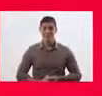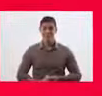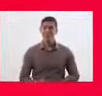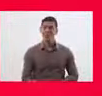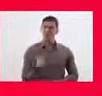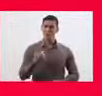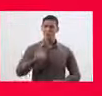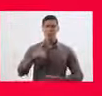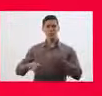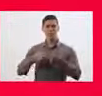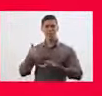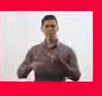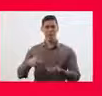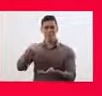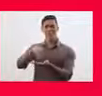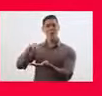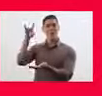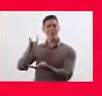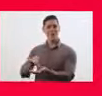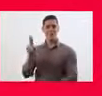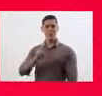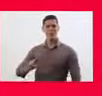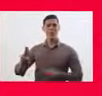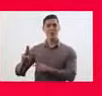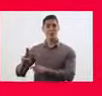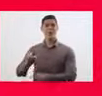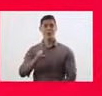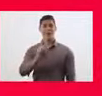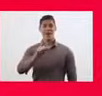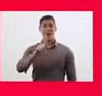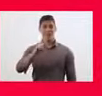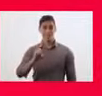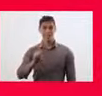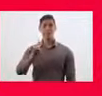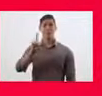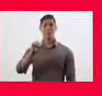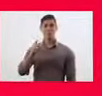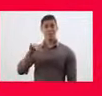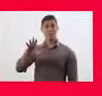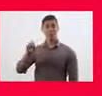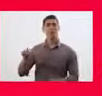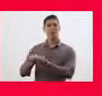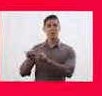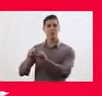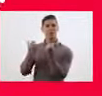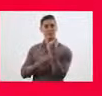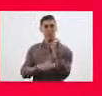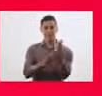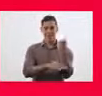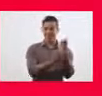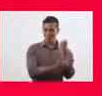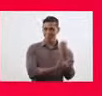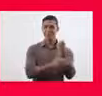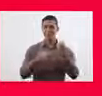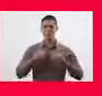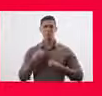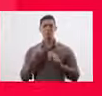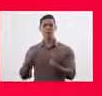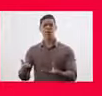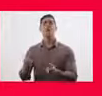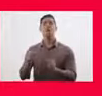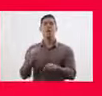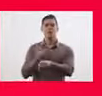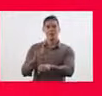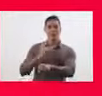Propostas para fazer parte do Senado. Vamos criar o campus universitário do Vale do Piancó e também na região de Sapé.